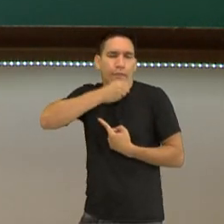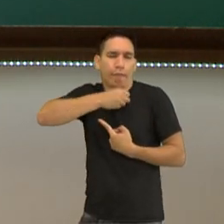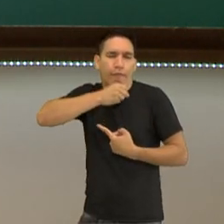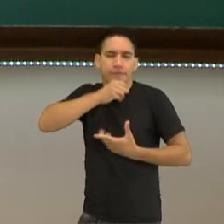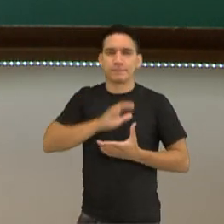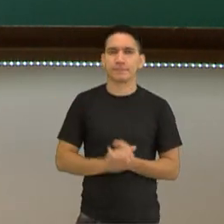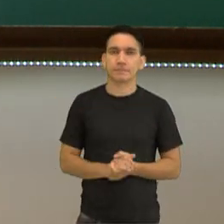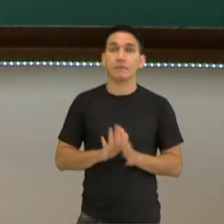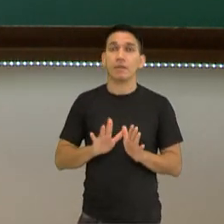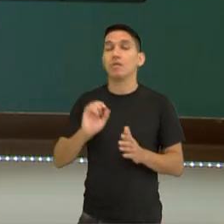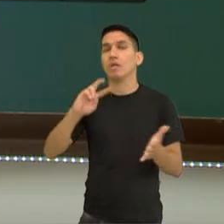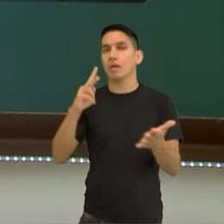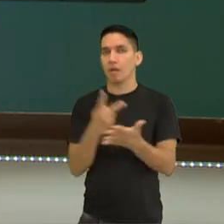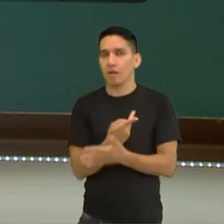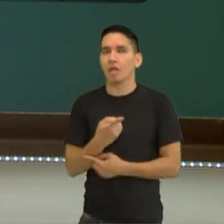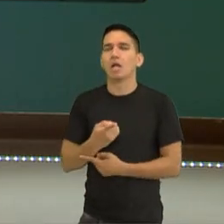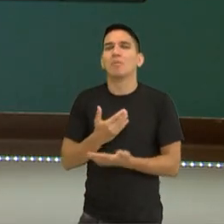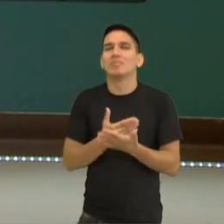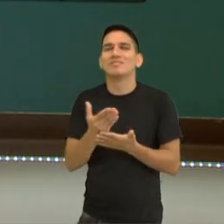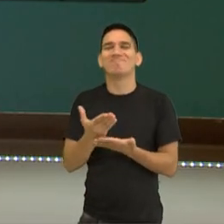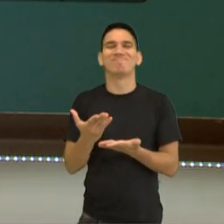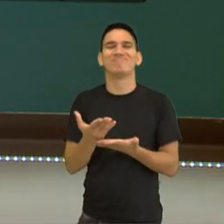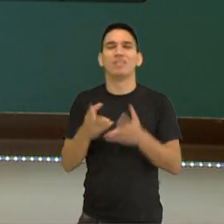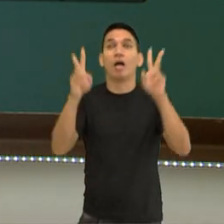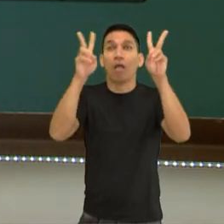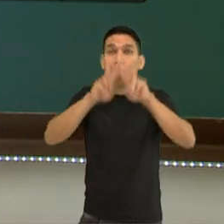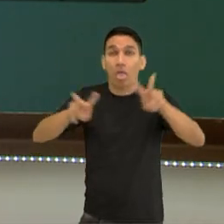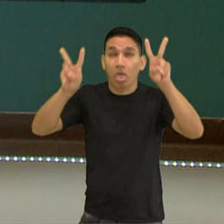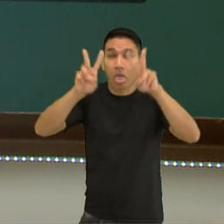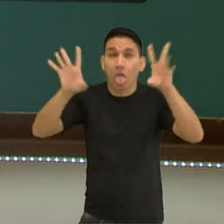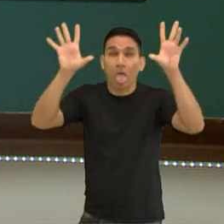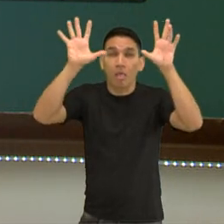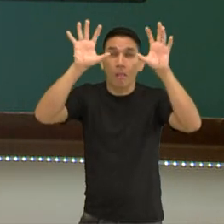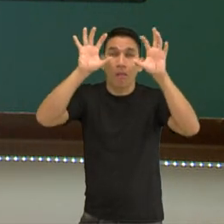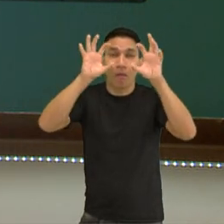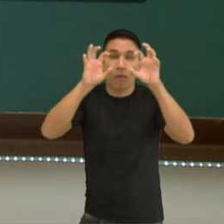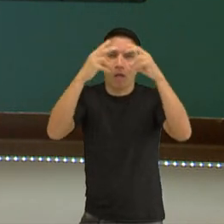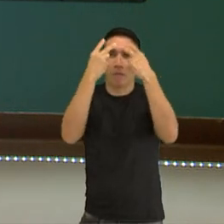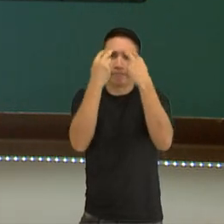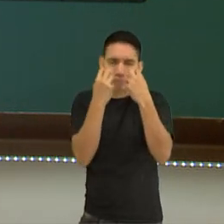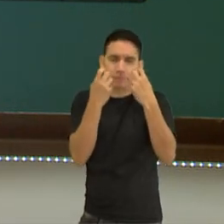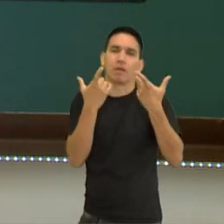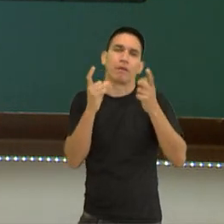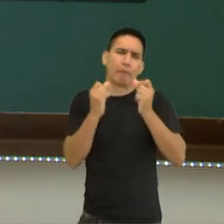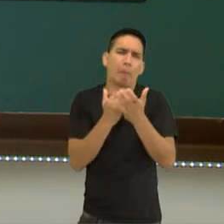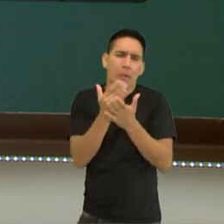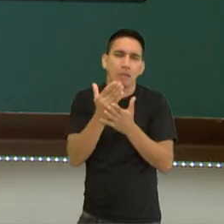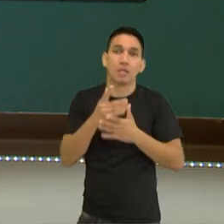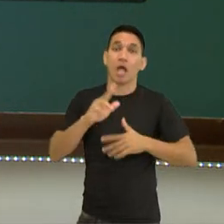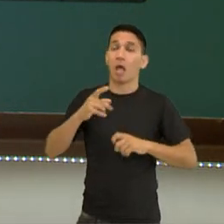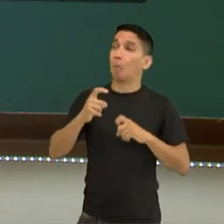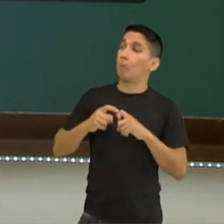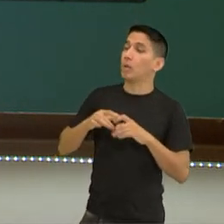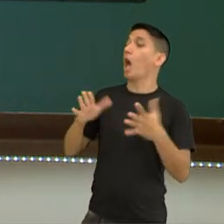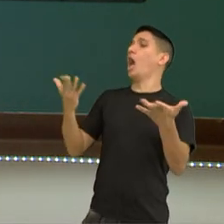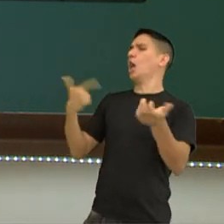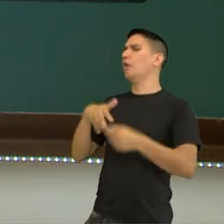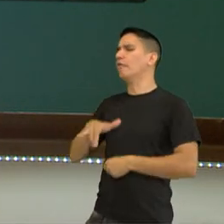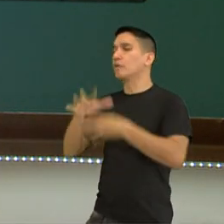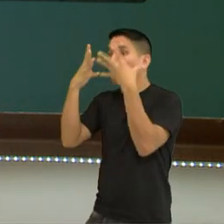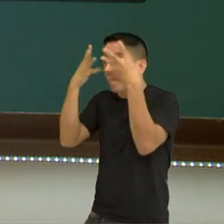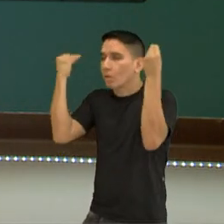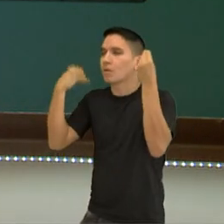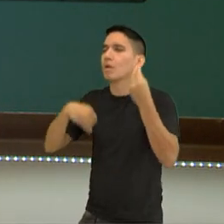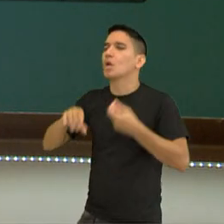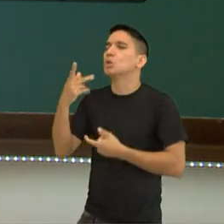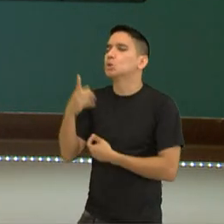anos. Mas aí ele começou a ter problema de visão, catarata, tudo. Aí ele pegou um médico charlatão, falou, olha, eu vou curar a sua catarata, vem